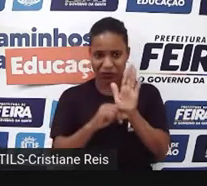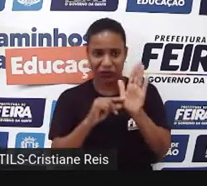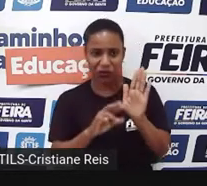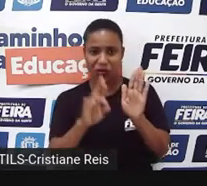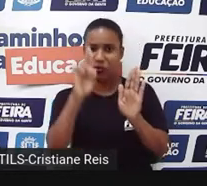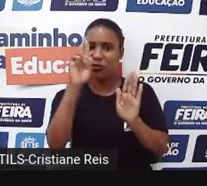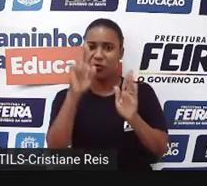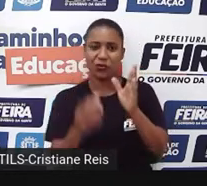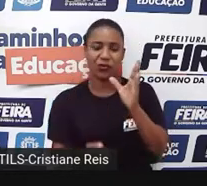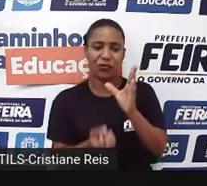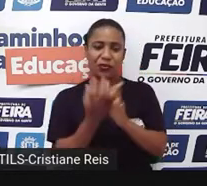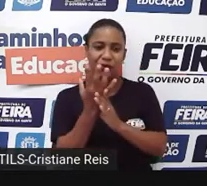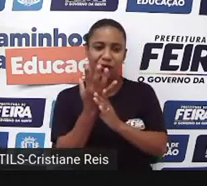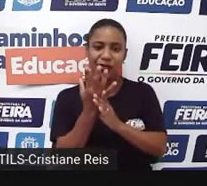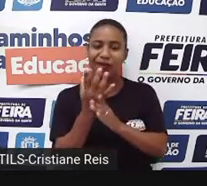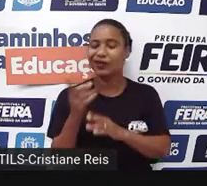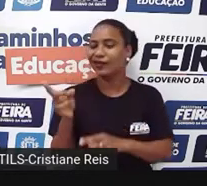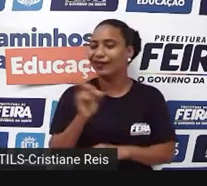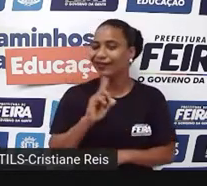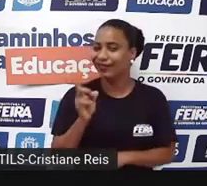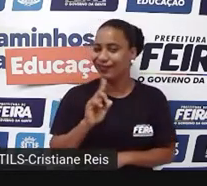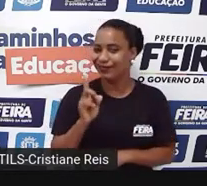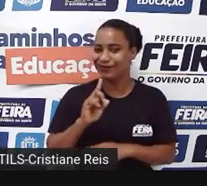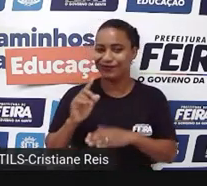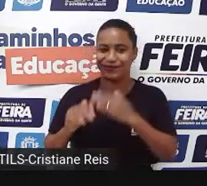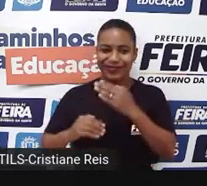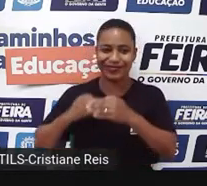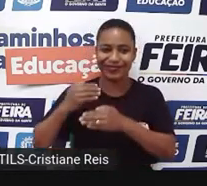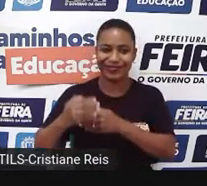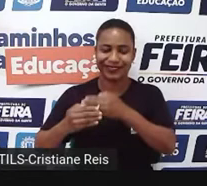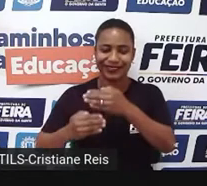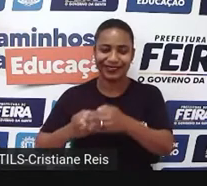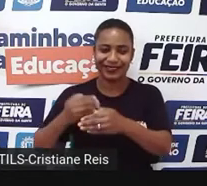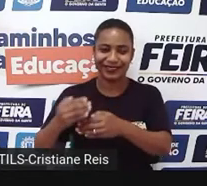porque tudo foi acontecendo gradativamente, como nós